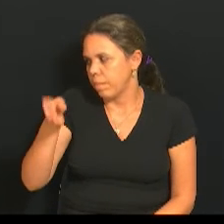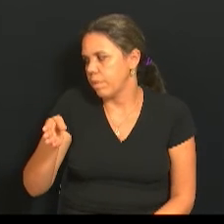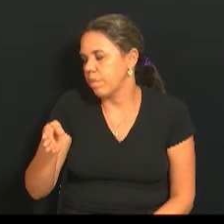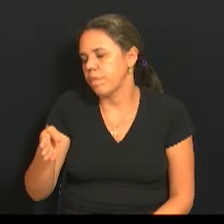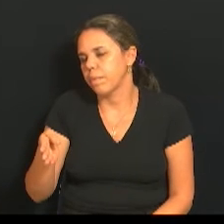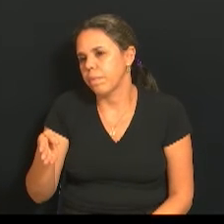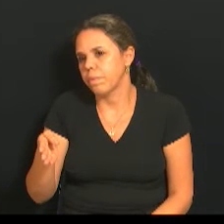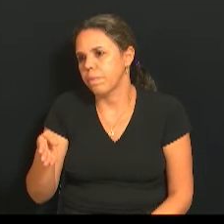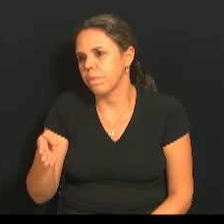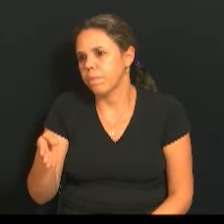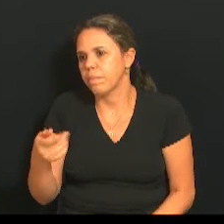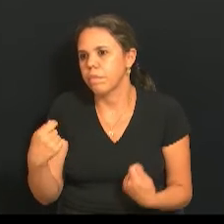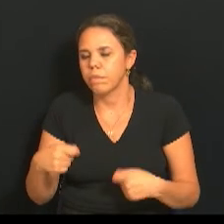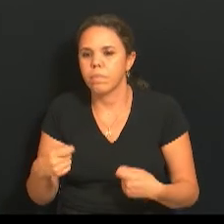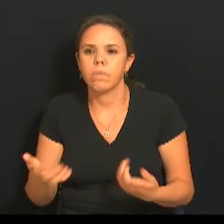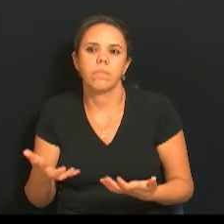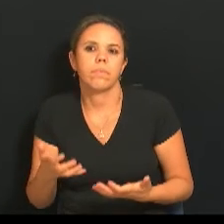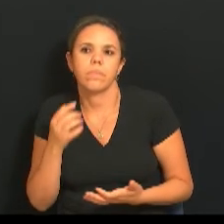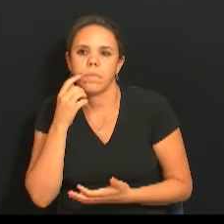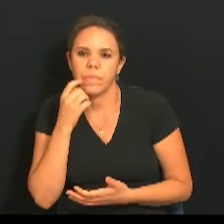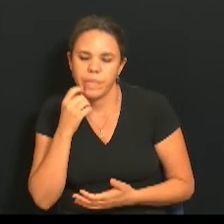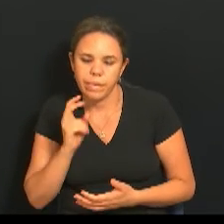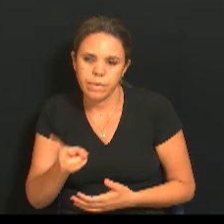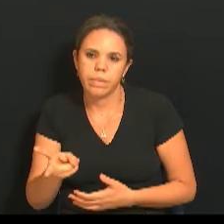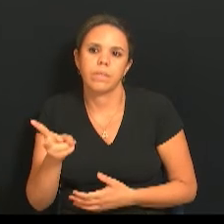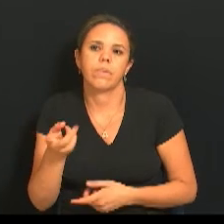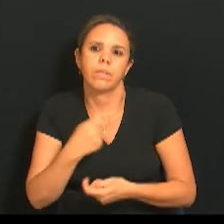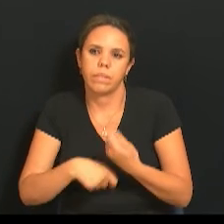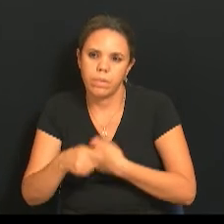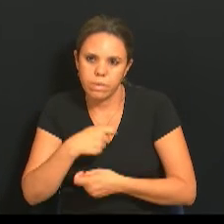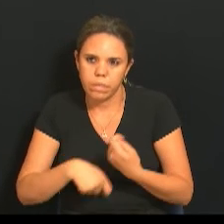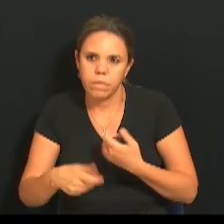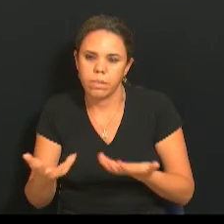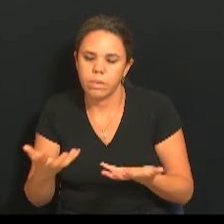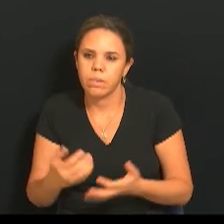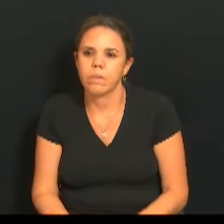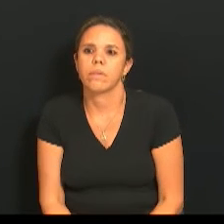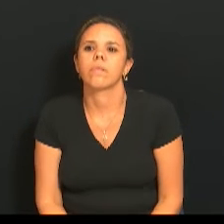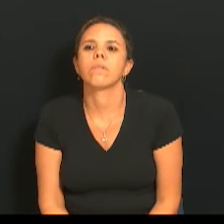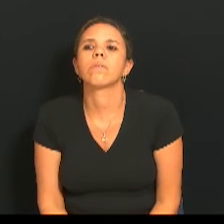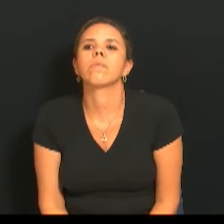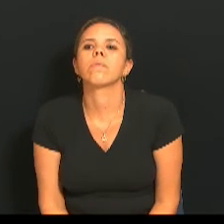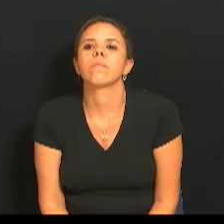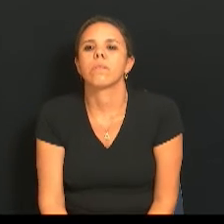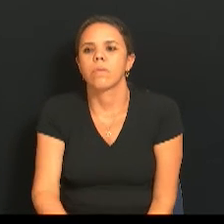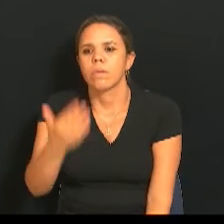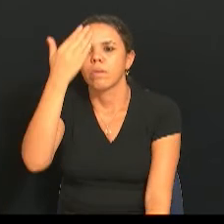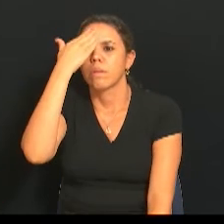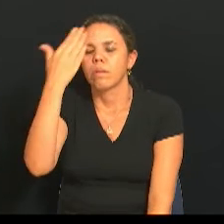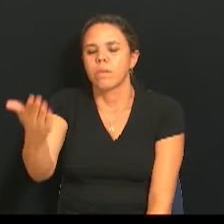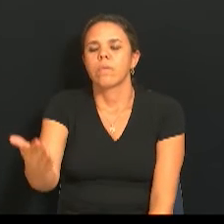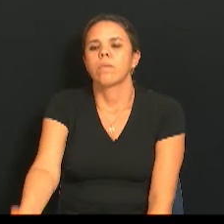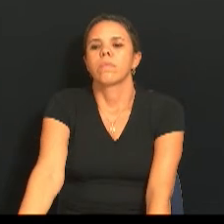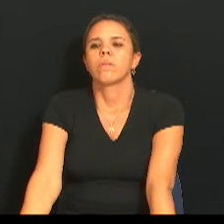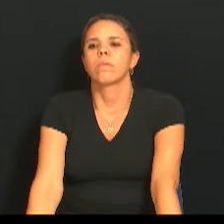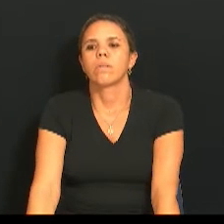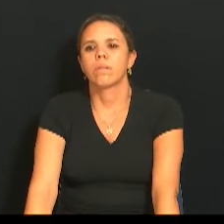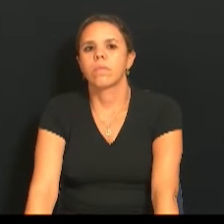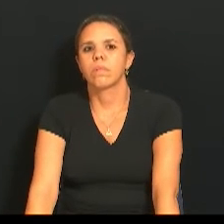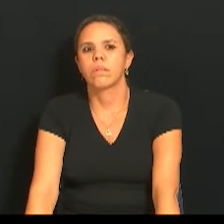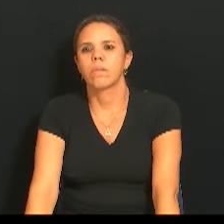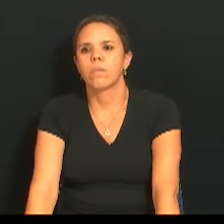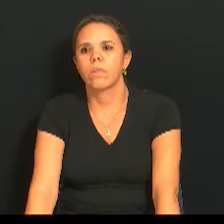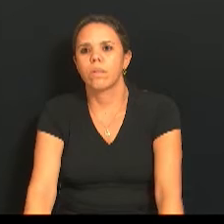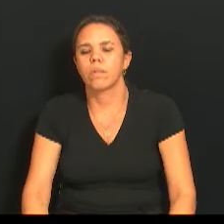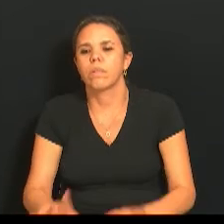a gente pretende aí seguir, que a administração pretende caminhar. Obrigada, vereador. Qualquer coisa, a gente está aqui,